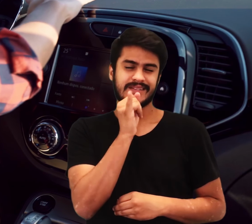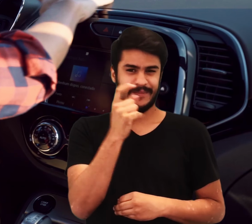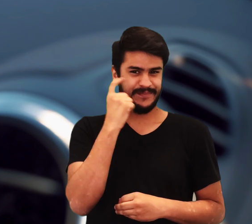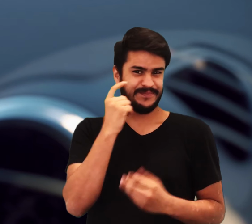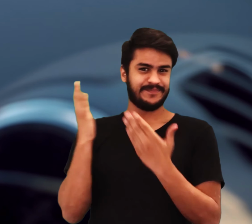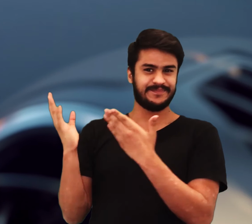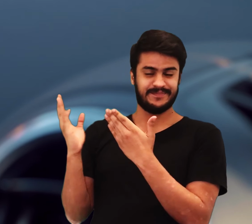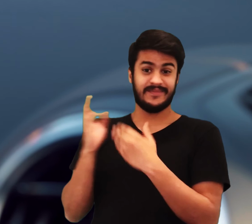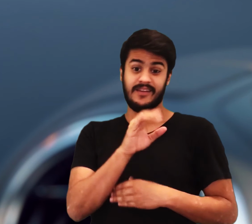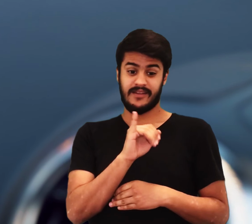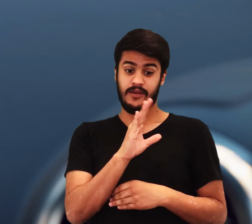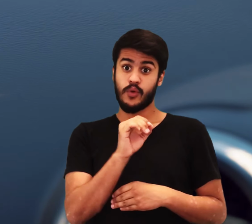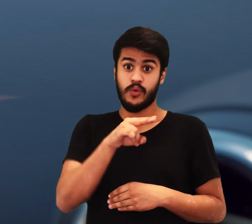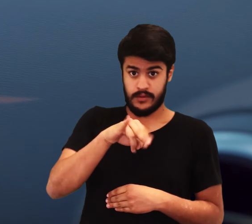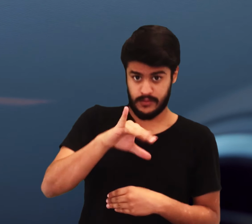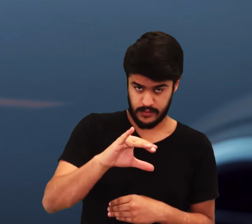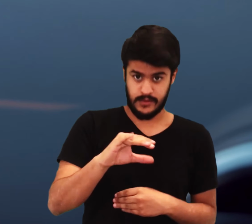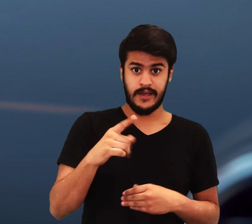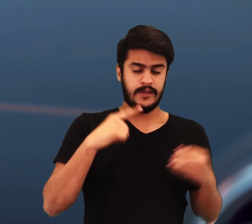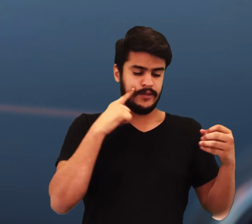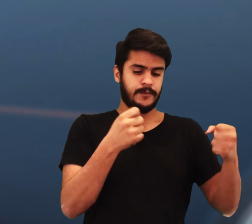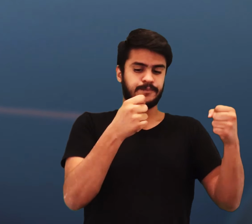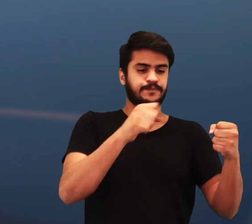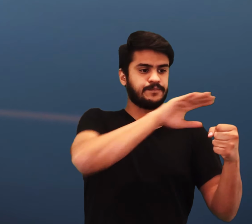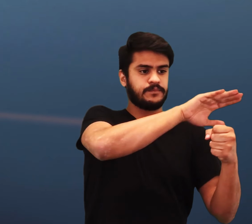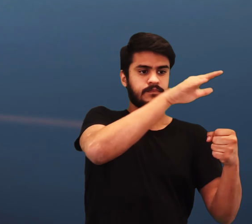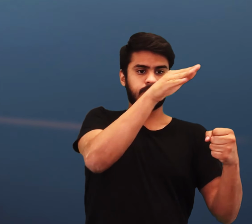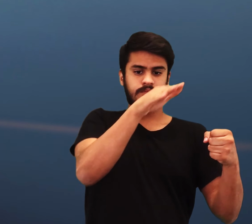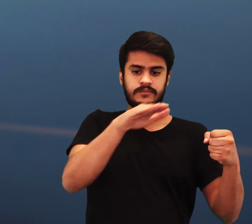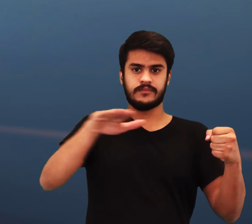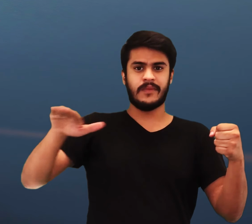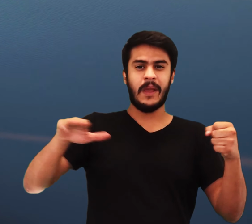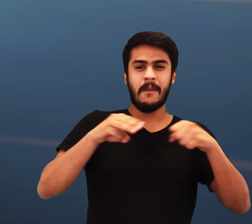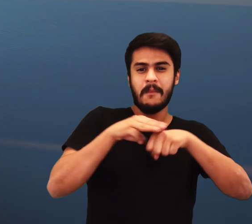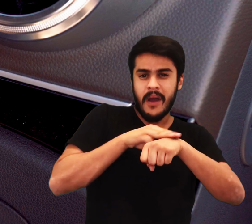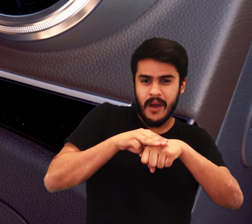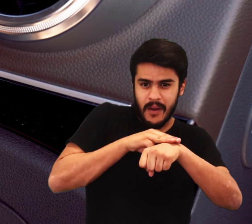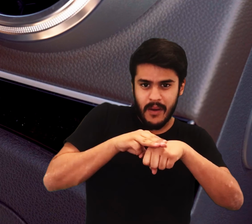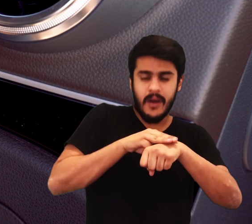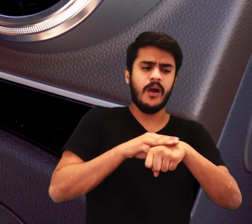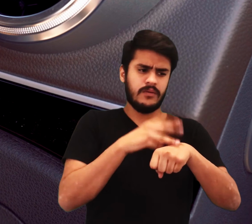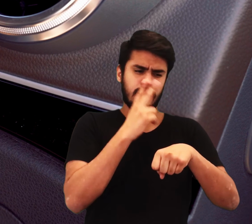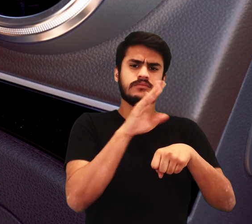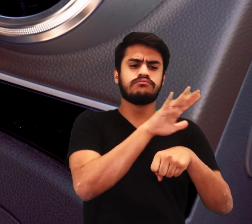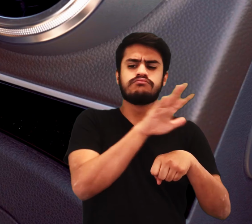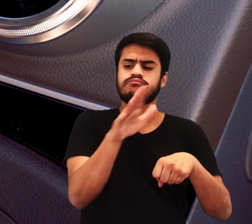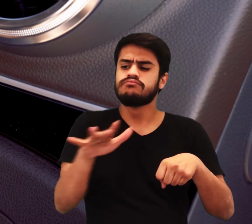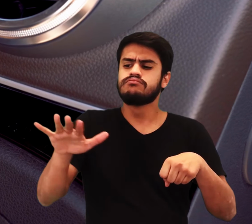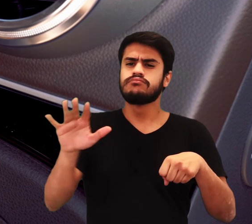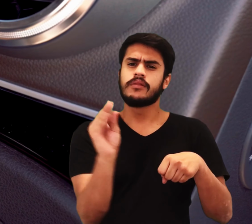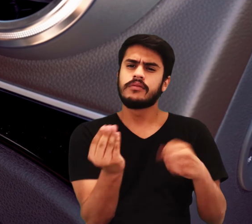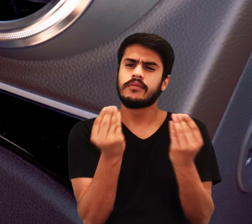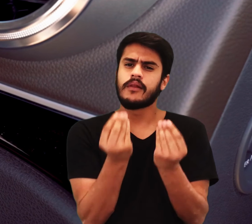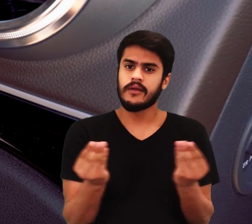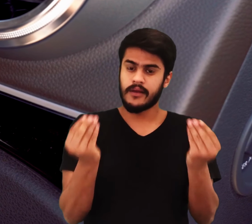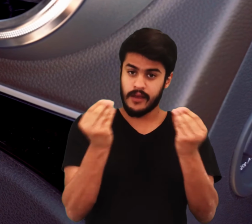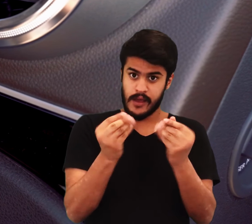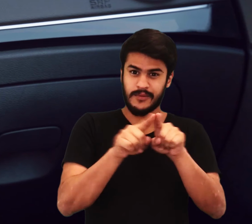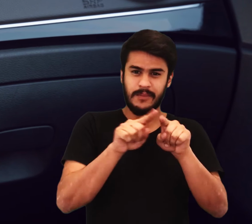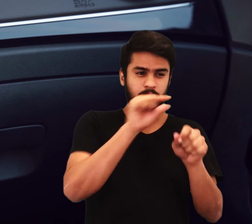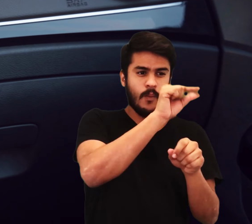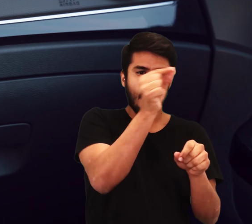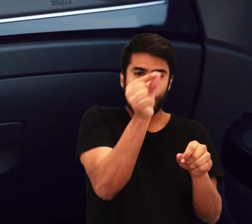icônica, a gente tem a presença desse material marrom aqui na parte superior do painel. Então, é um material mais delicado ao toque mesmo. Você tem a presença